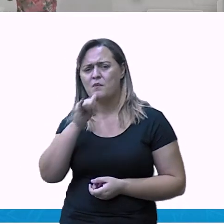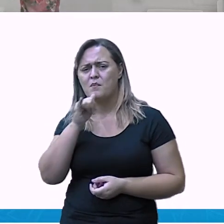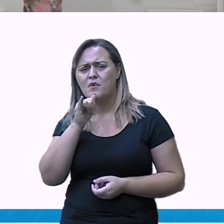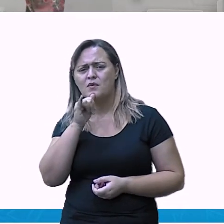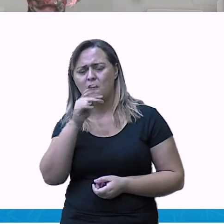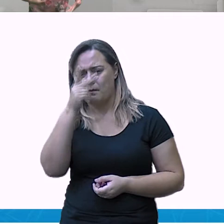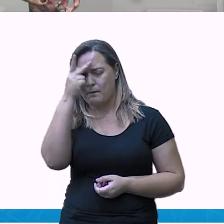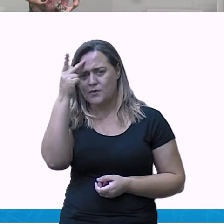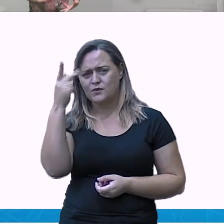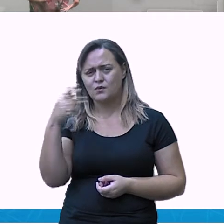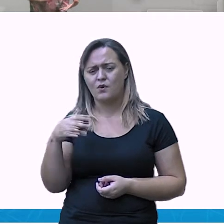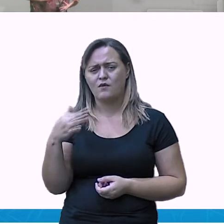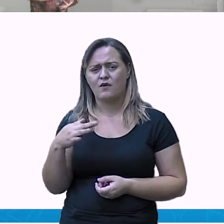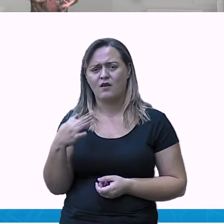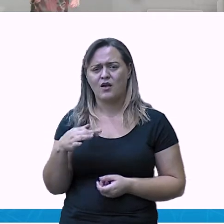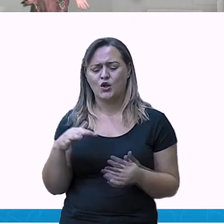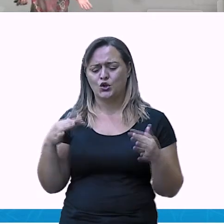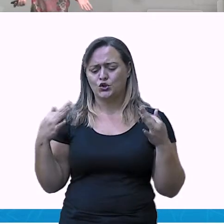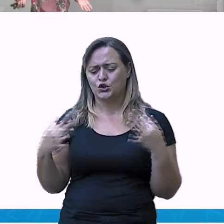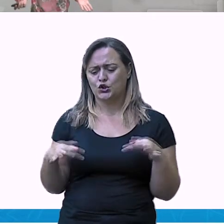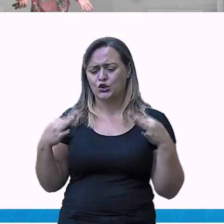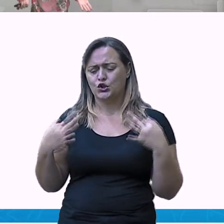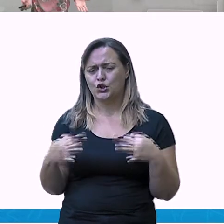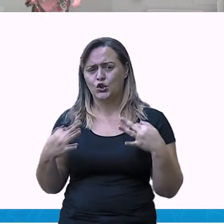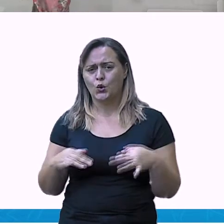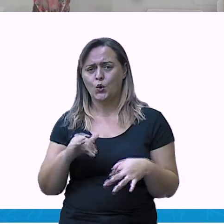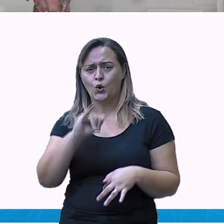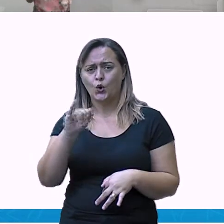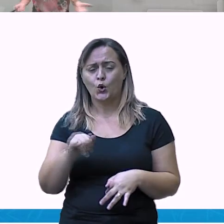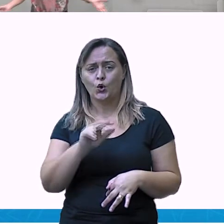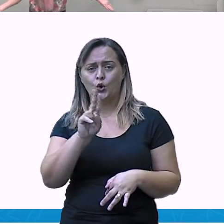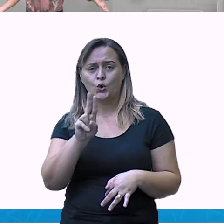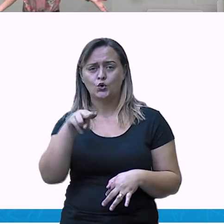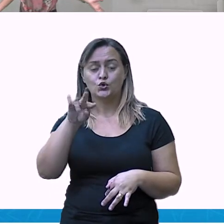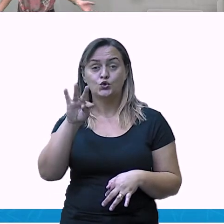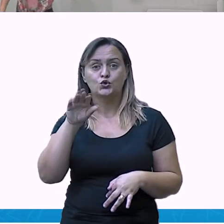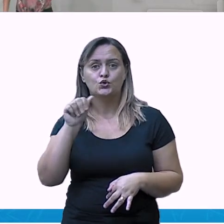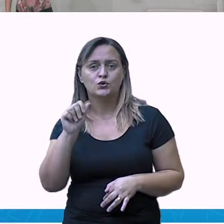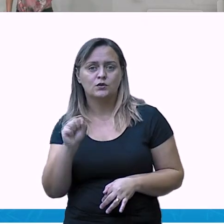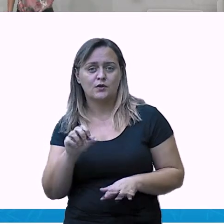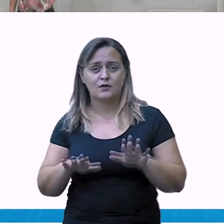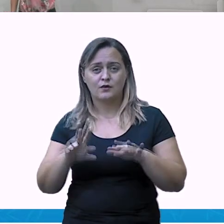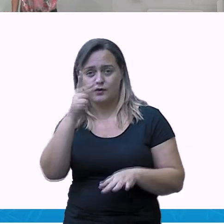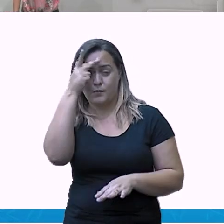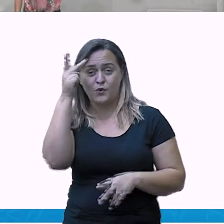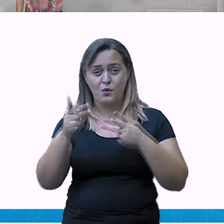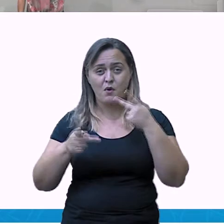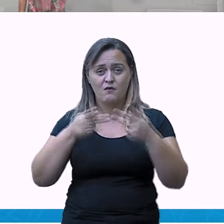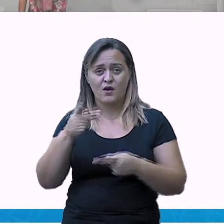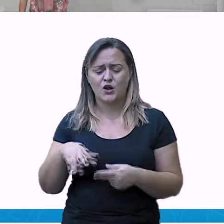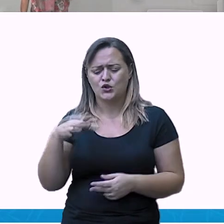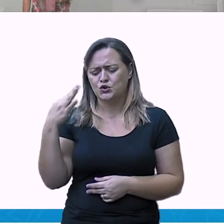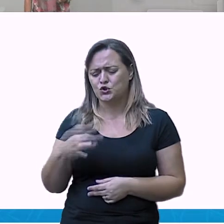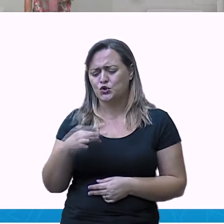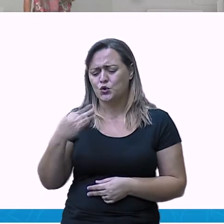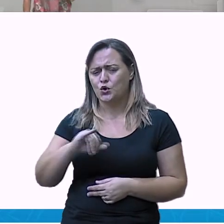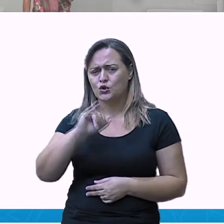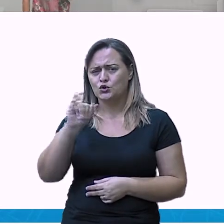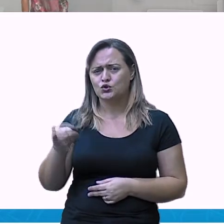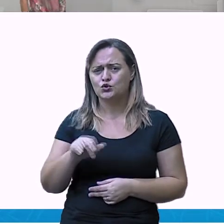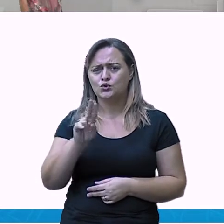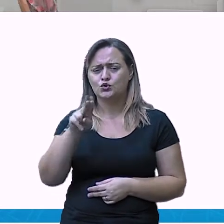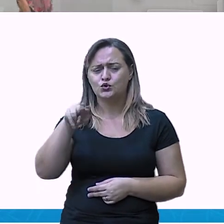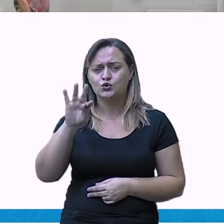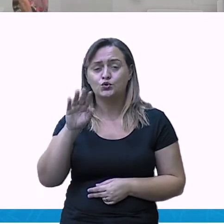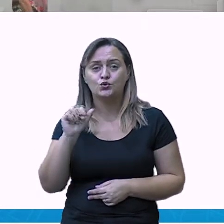uma dor nas juntas? Já ouviu? É até comum, né? Às vezes nós mesmos falamos